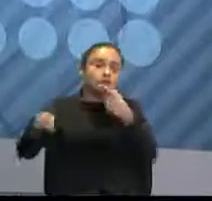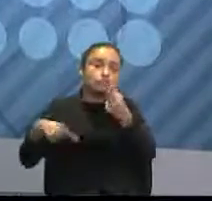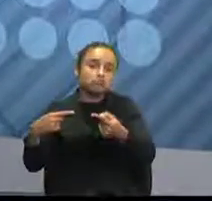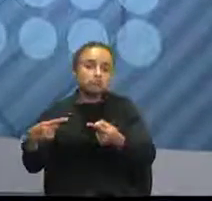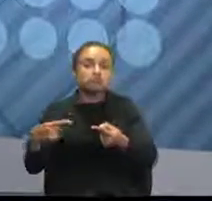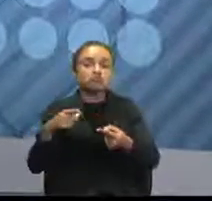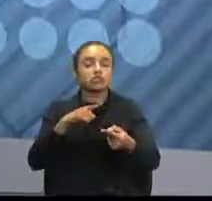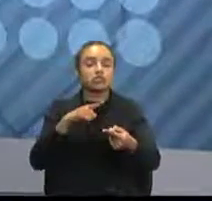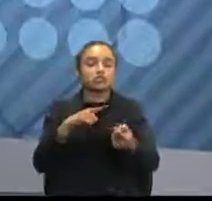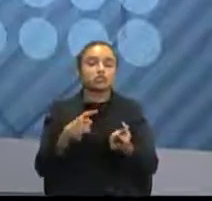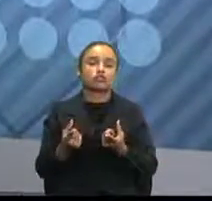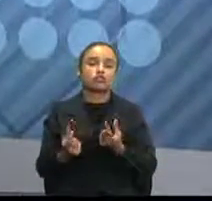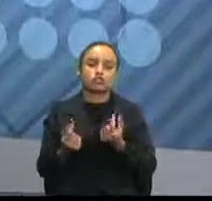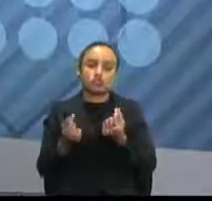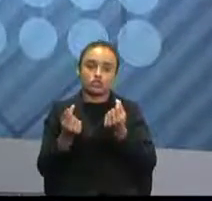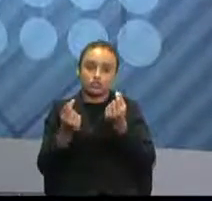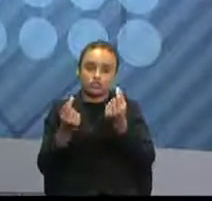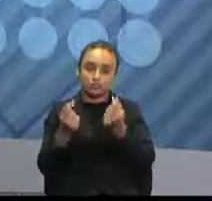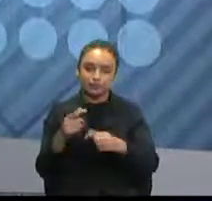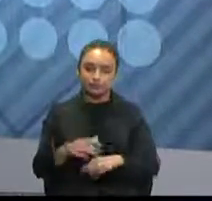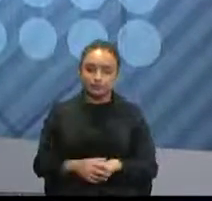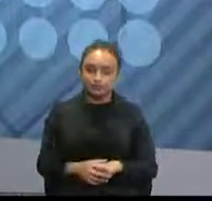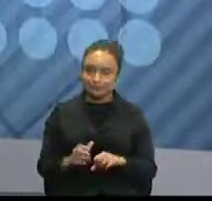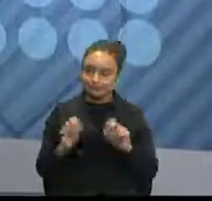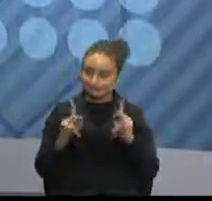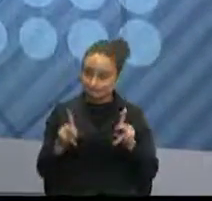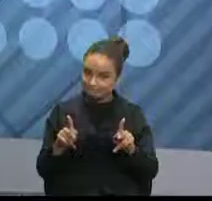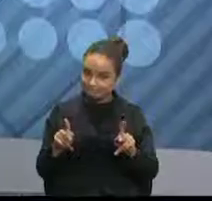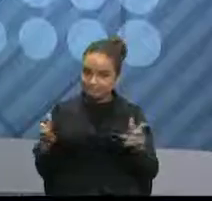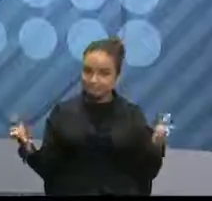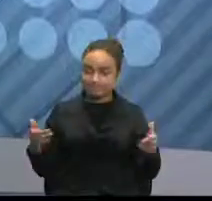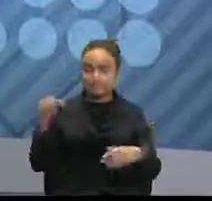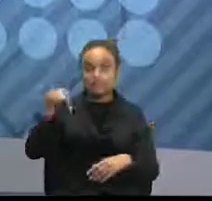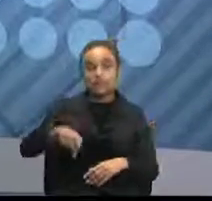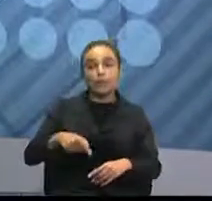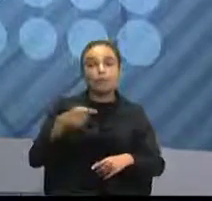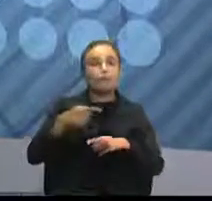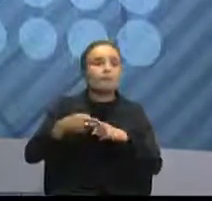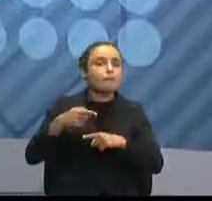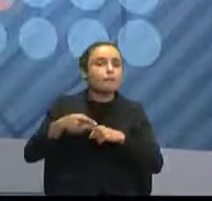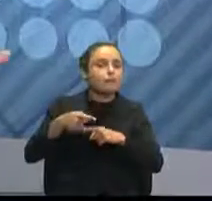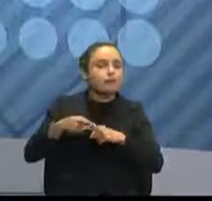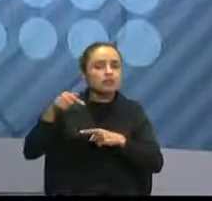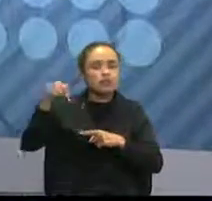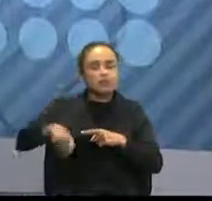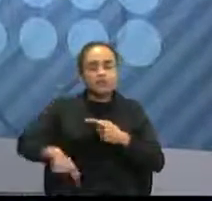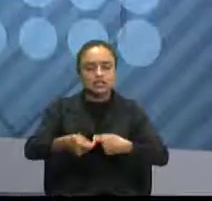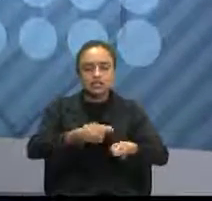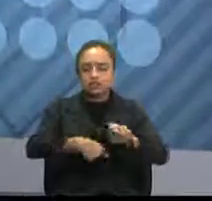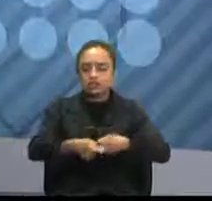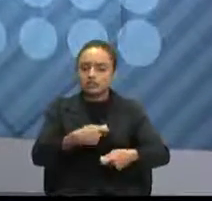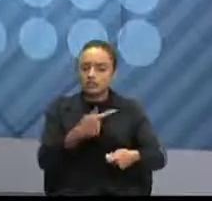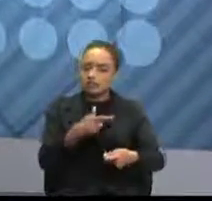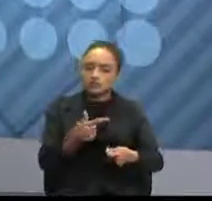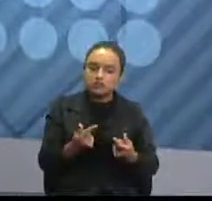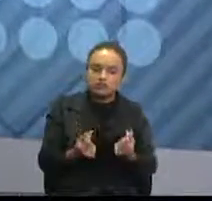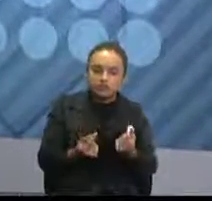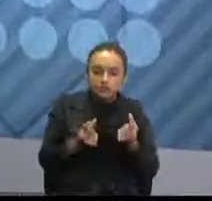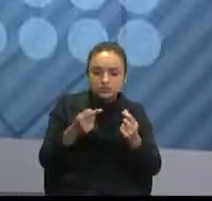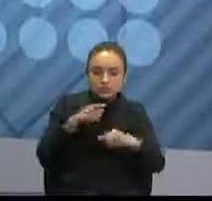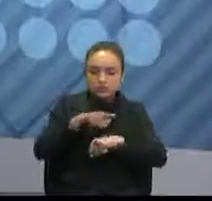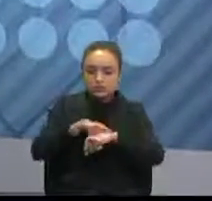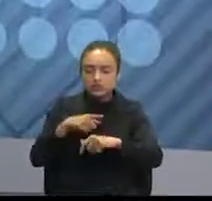ser viáveis a realizar essa compra tudo bem porque esse mercado funciona normalmente quem não tem dinheiro ali naquele momento